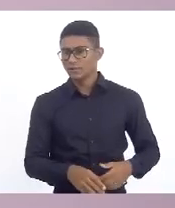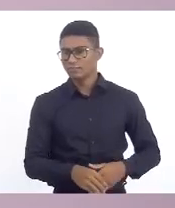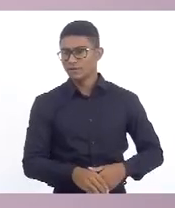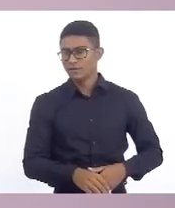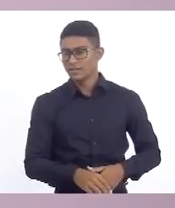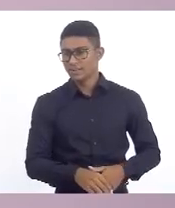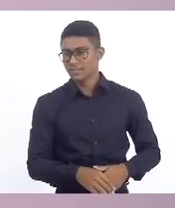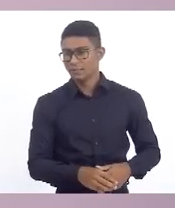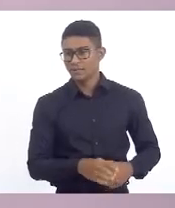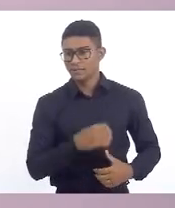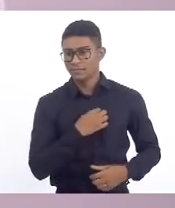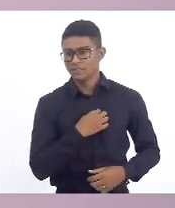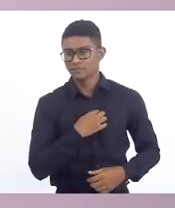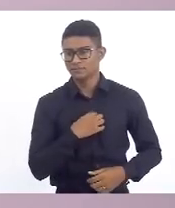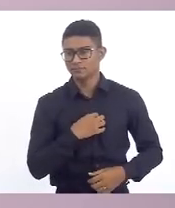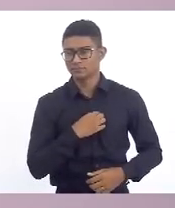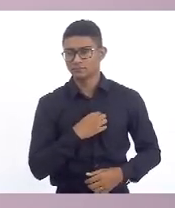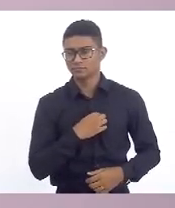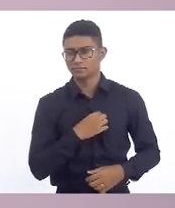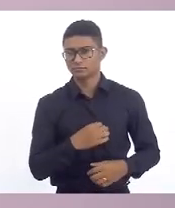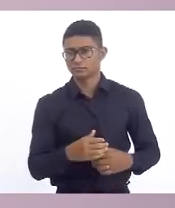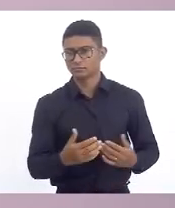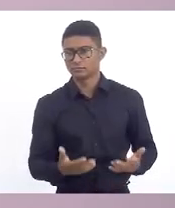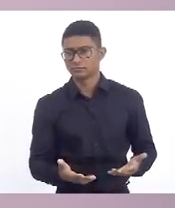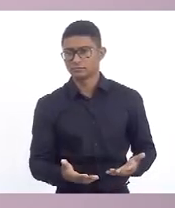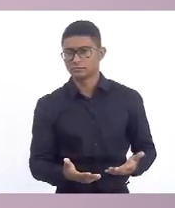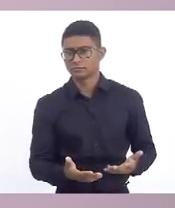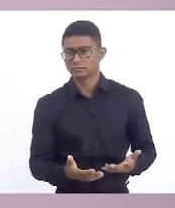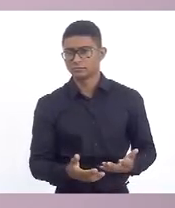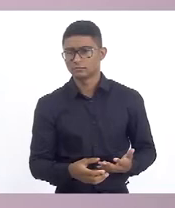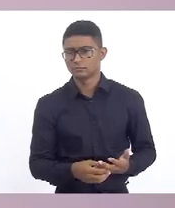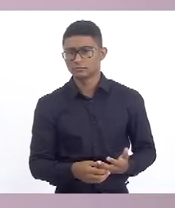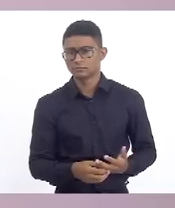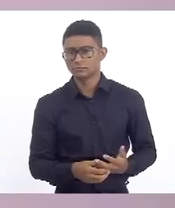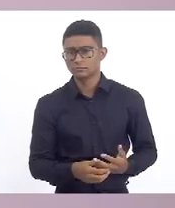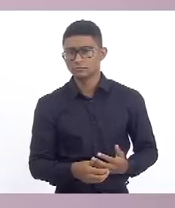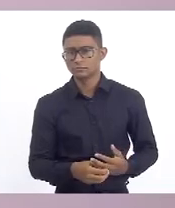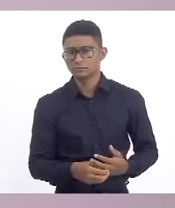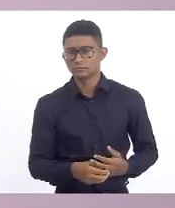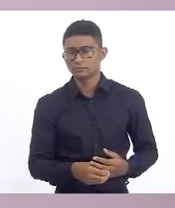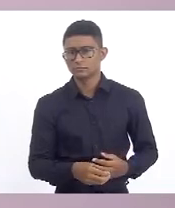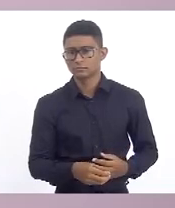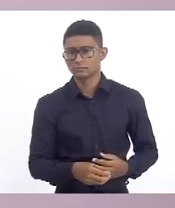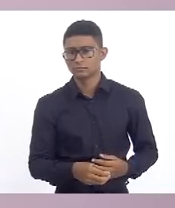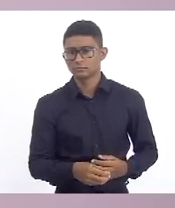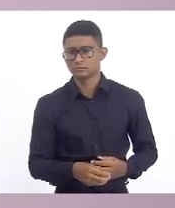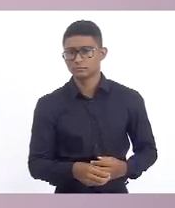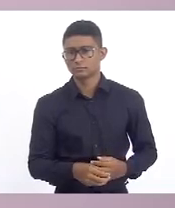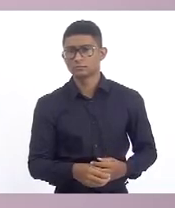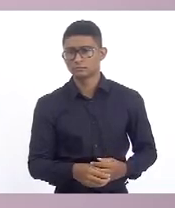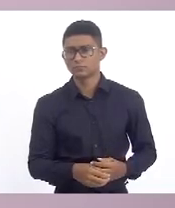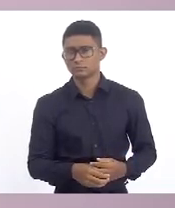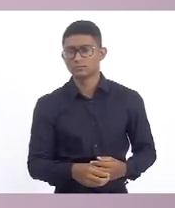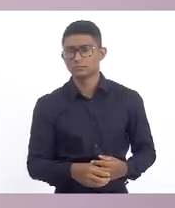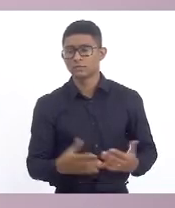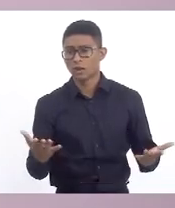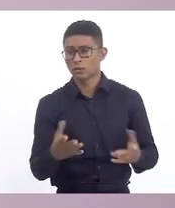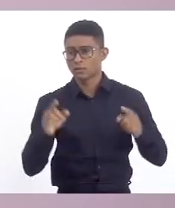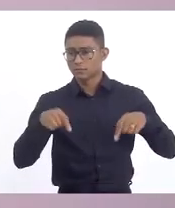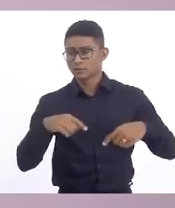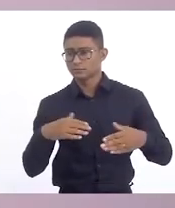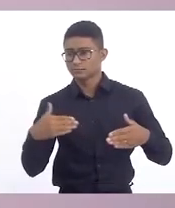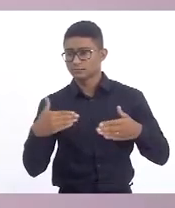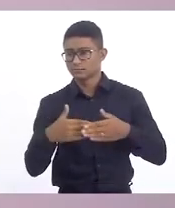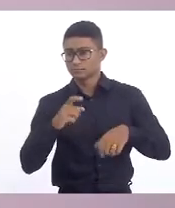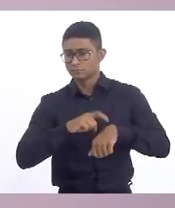diretamente a questão do aquífero de seropédica de Piranema. Para fechar, nós temos que ouvir aqui,